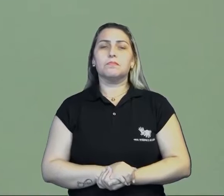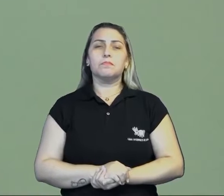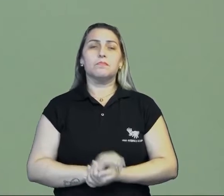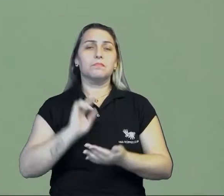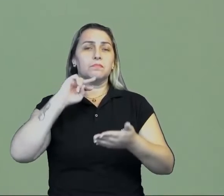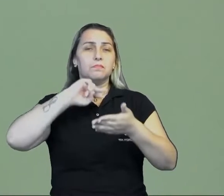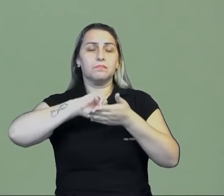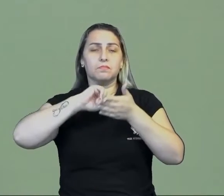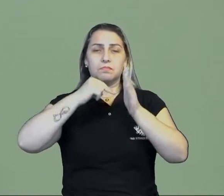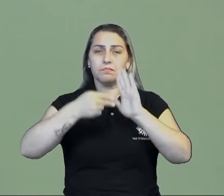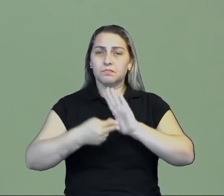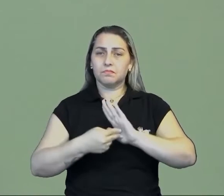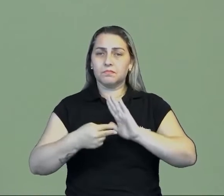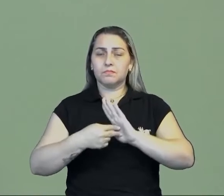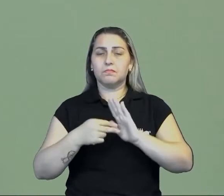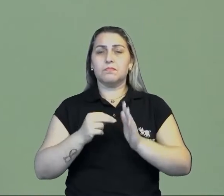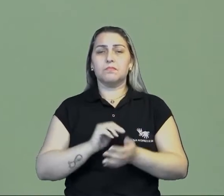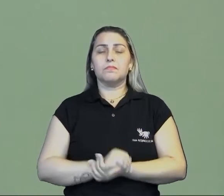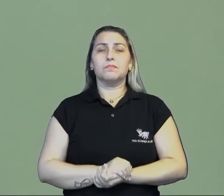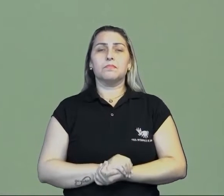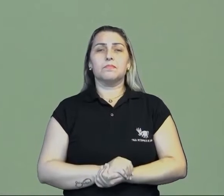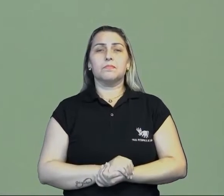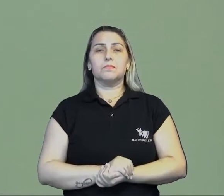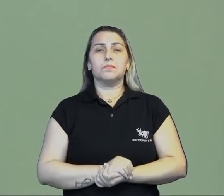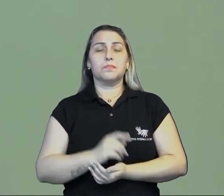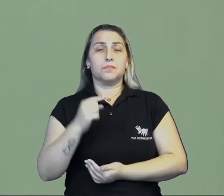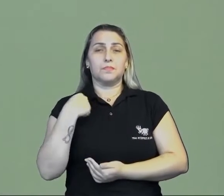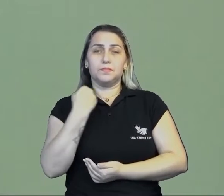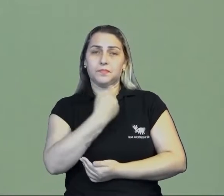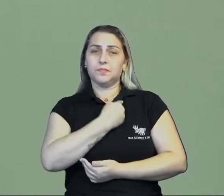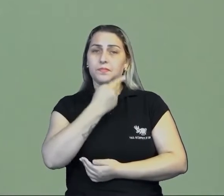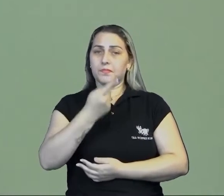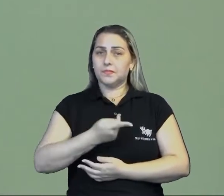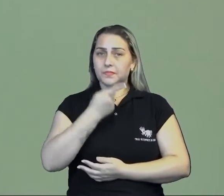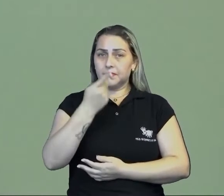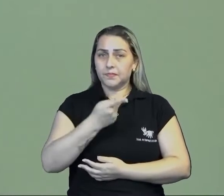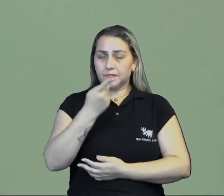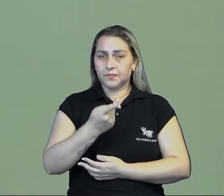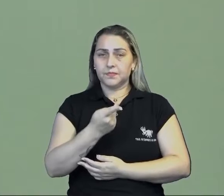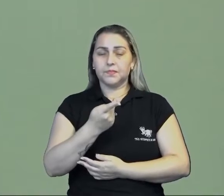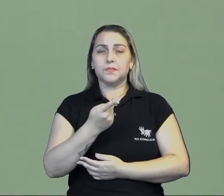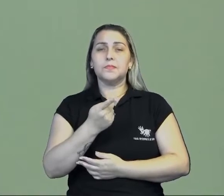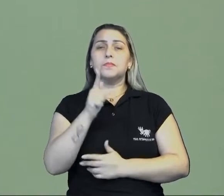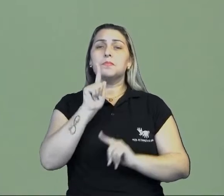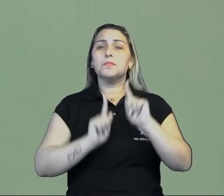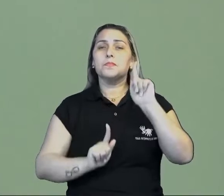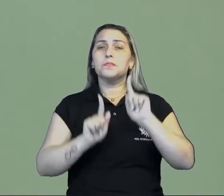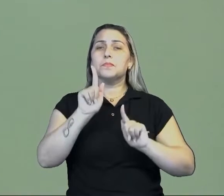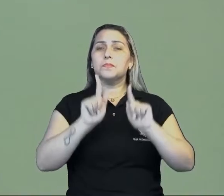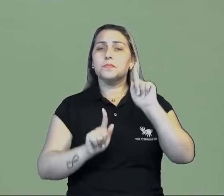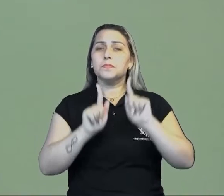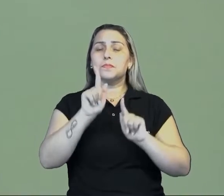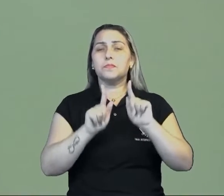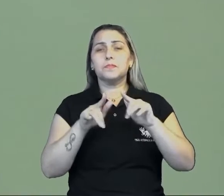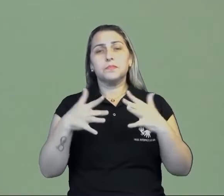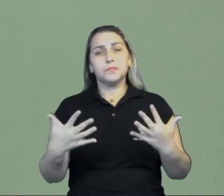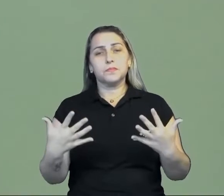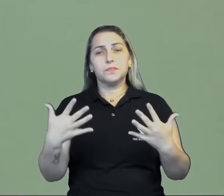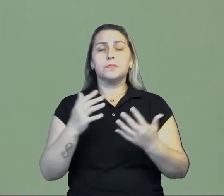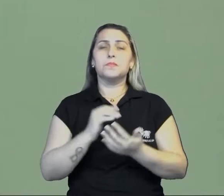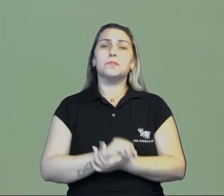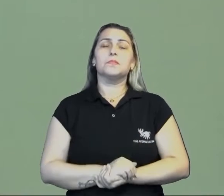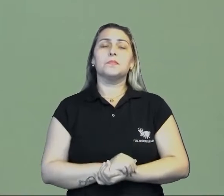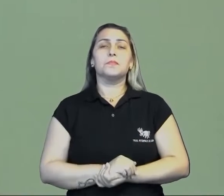isso significa que quando nós falamos, nós gesticulamos, de certa